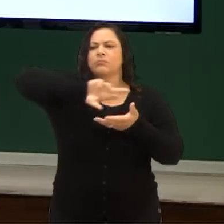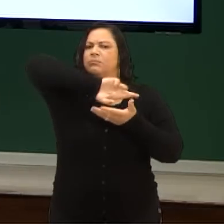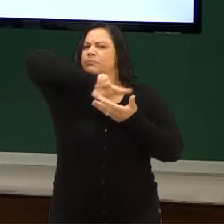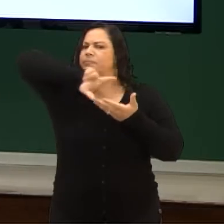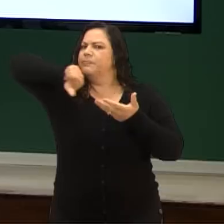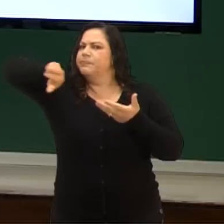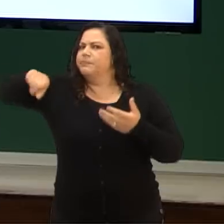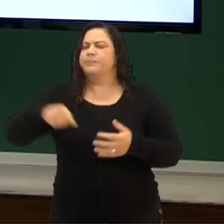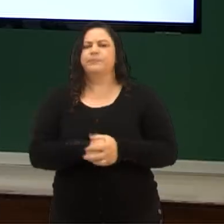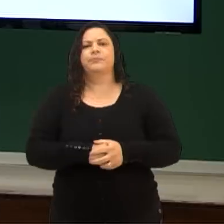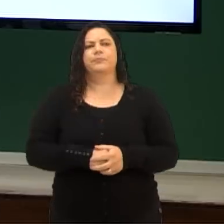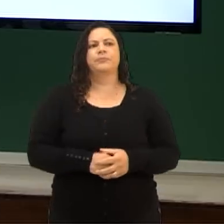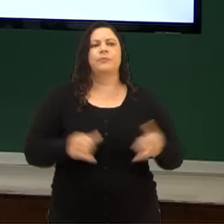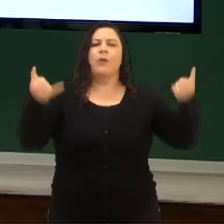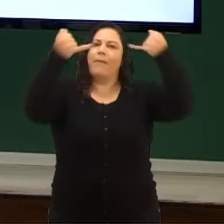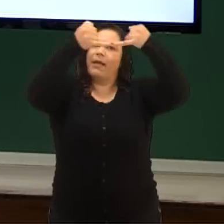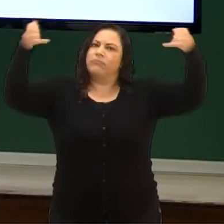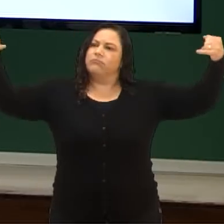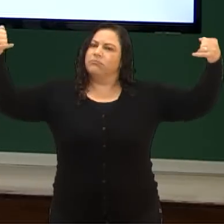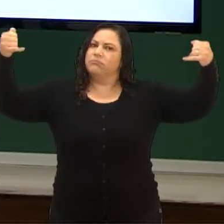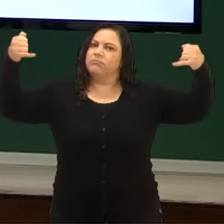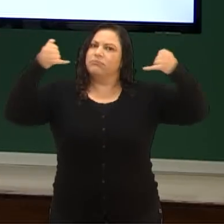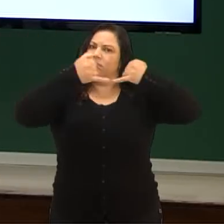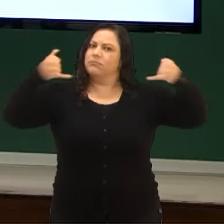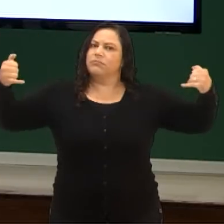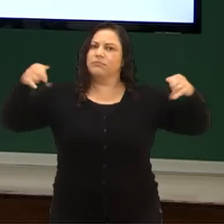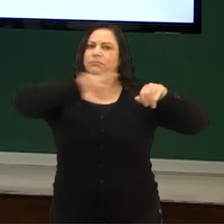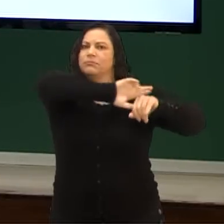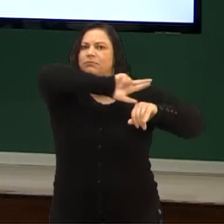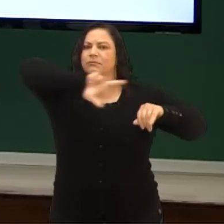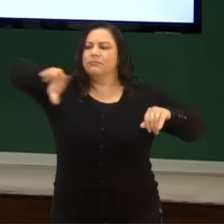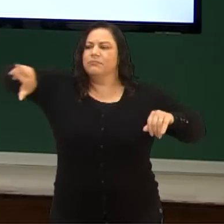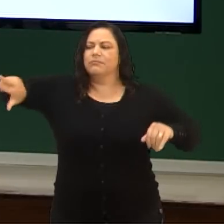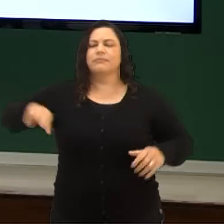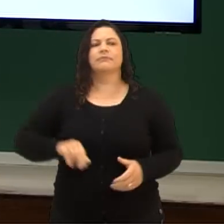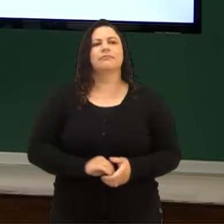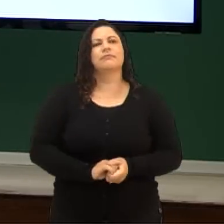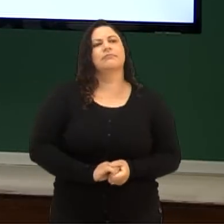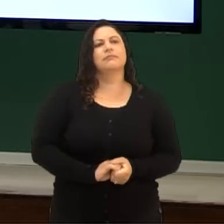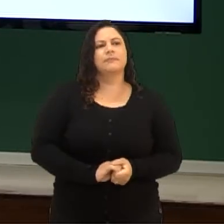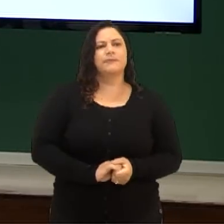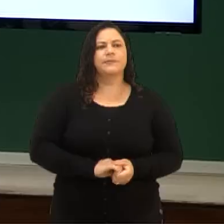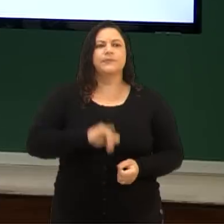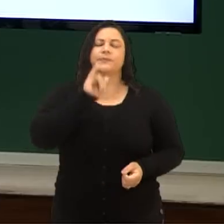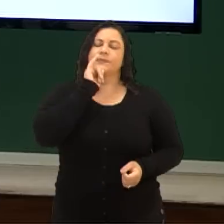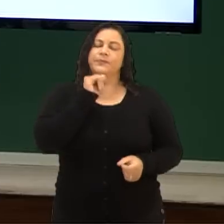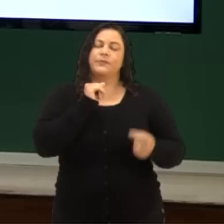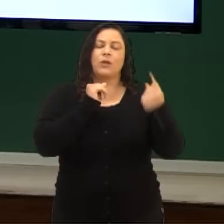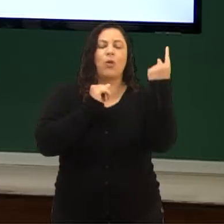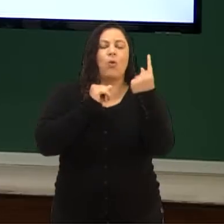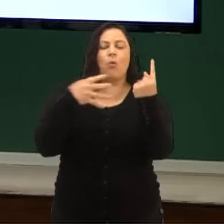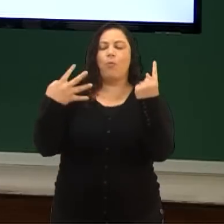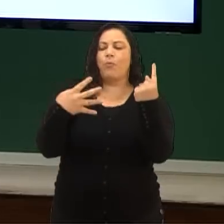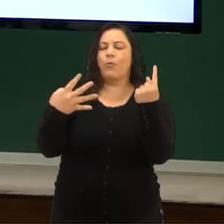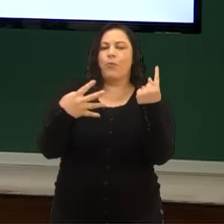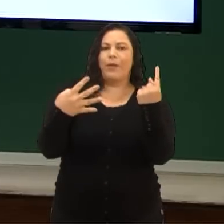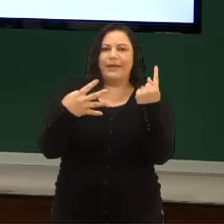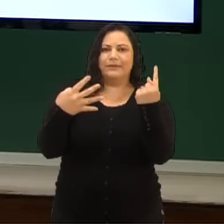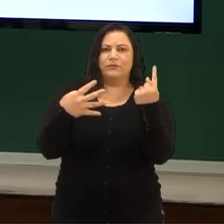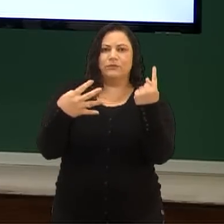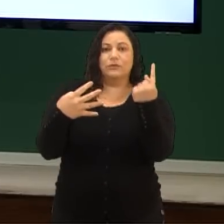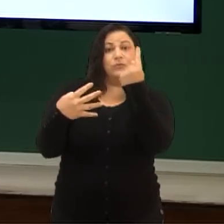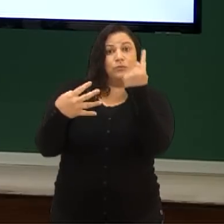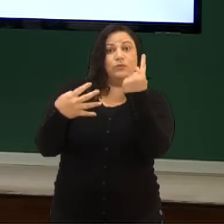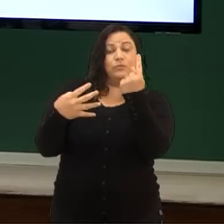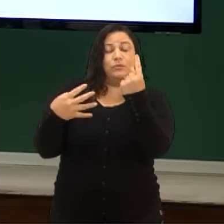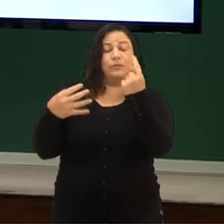colunas. Uma linha reta na horizontal. Certo? Olha um exemplo aqui bem bacana. Uma matriz 1 por 4. Certo? Tem uma linha